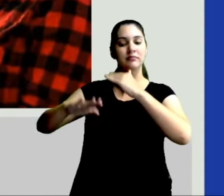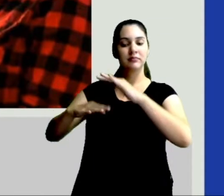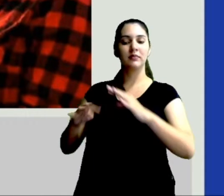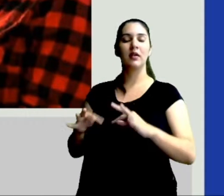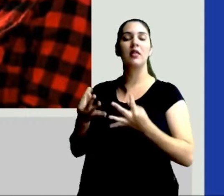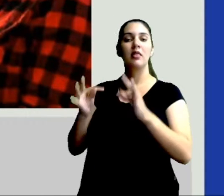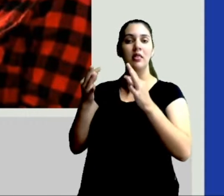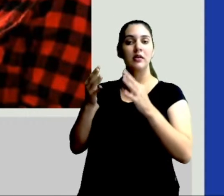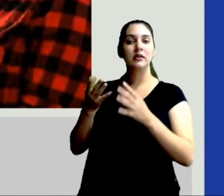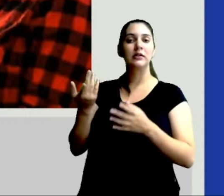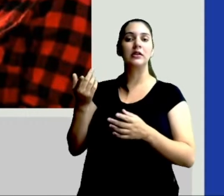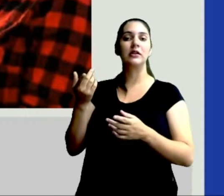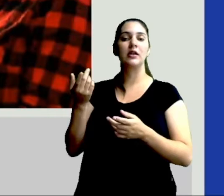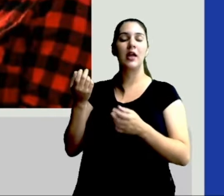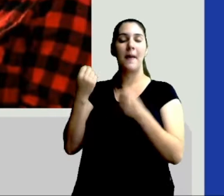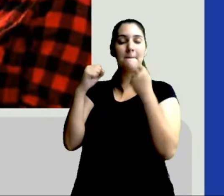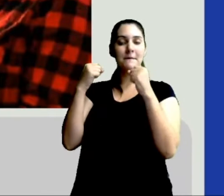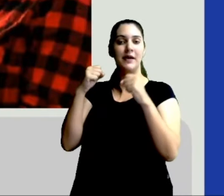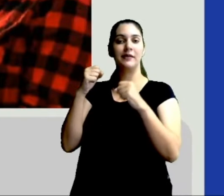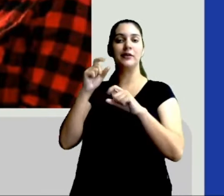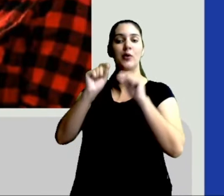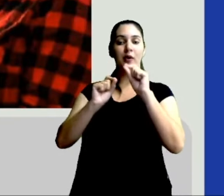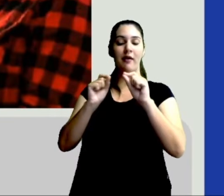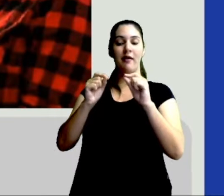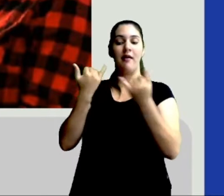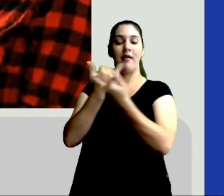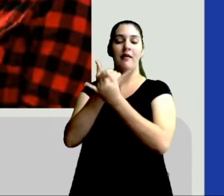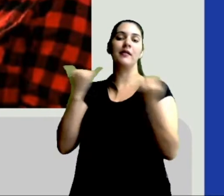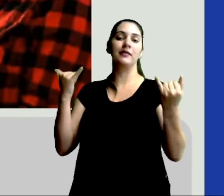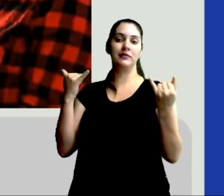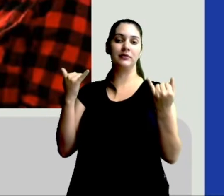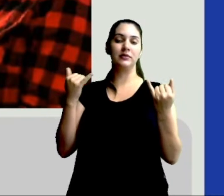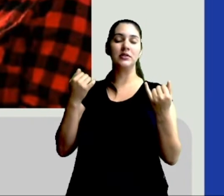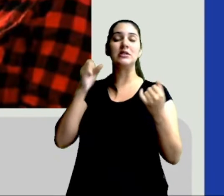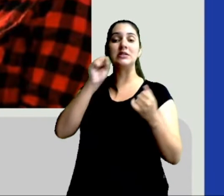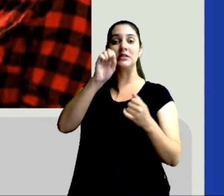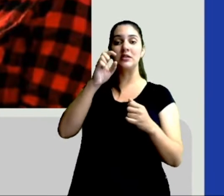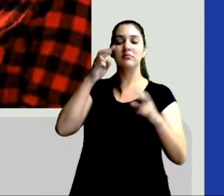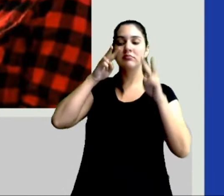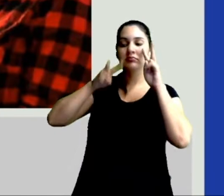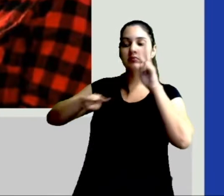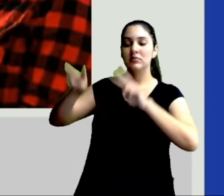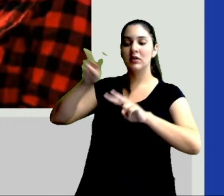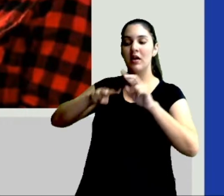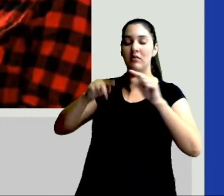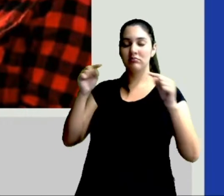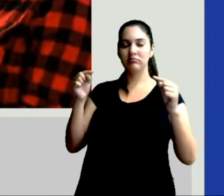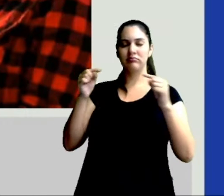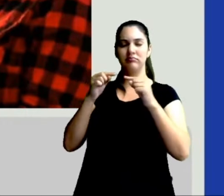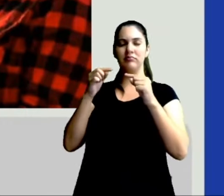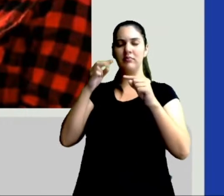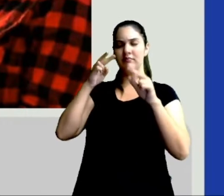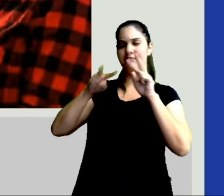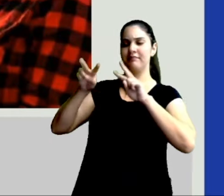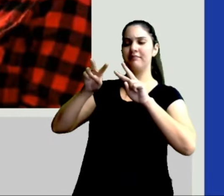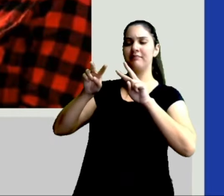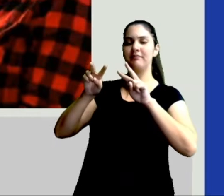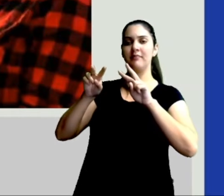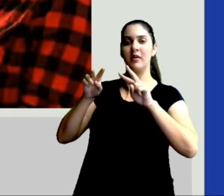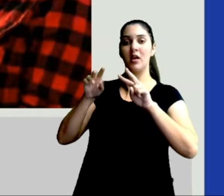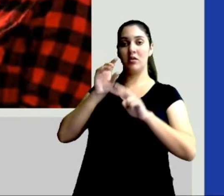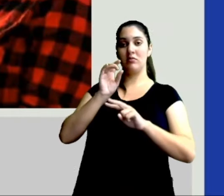são movidas à energia. Além disso, se a gente for analisar do ponto de vista biológico, né,